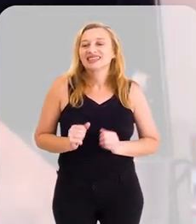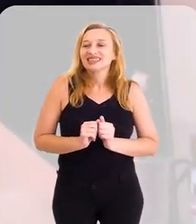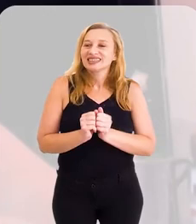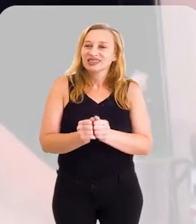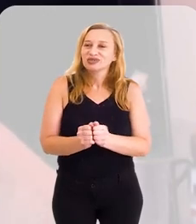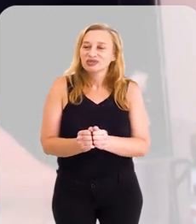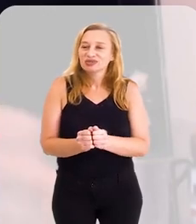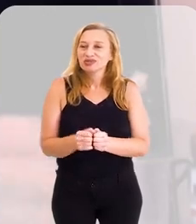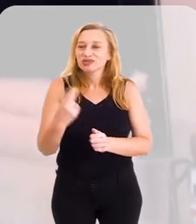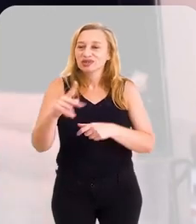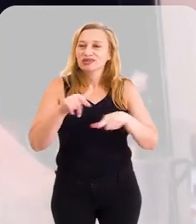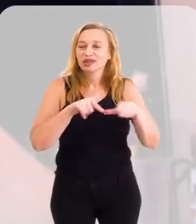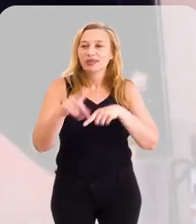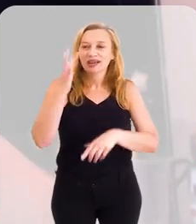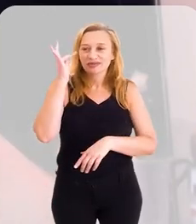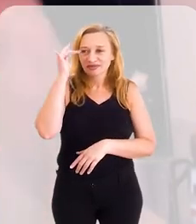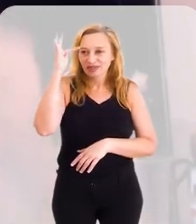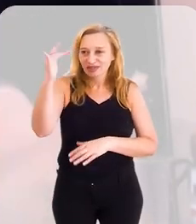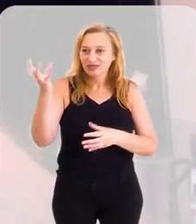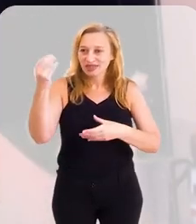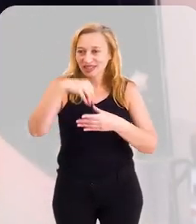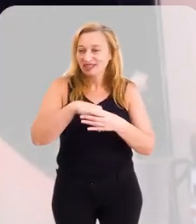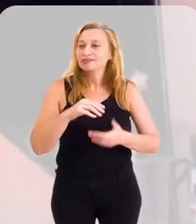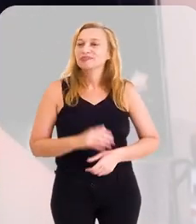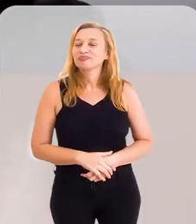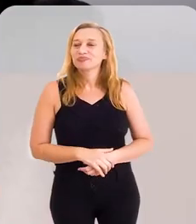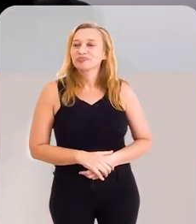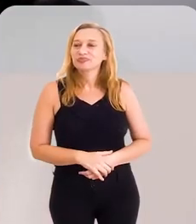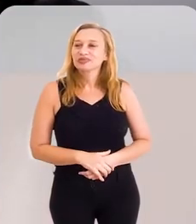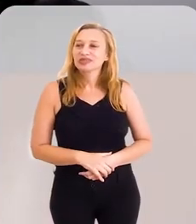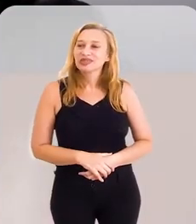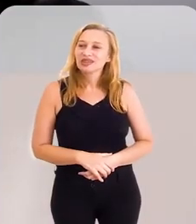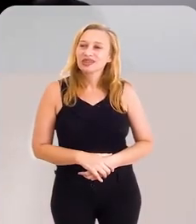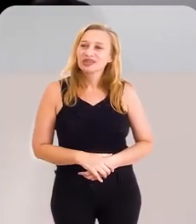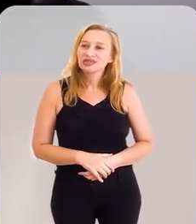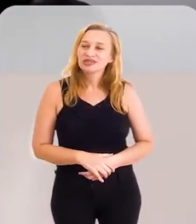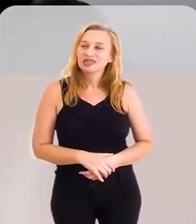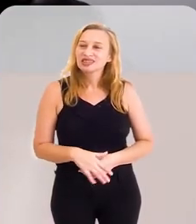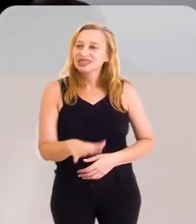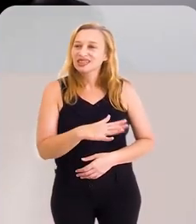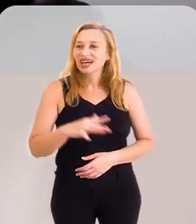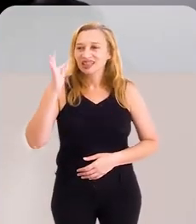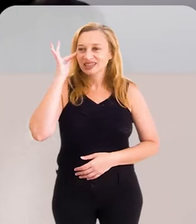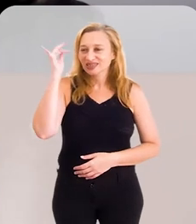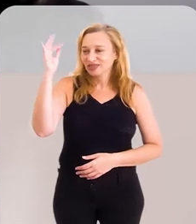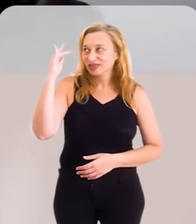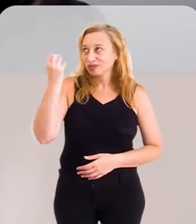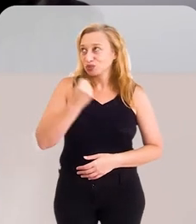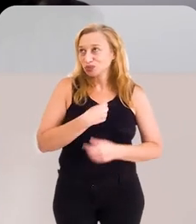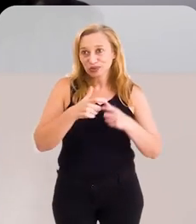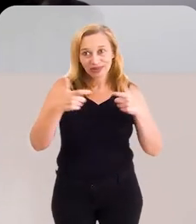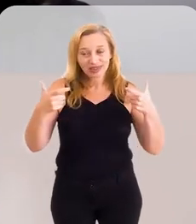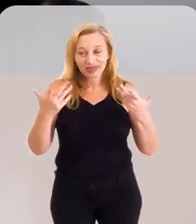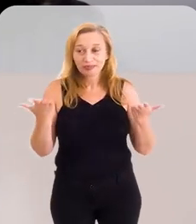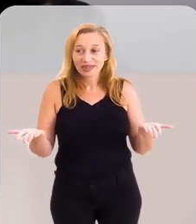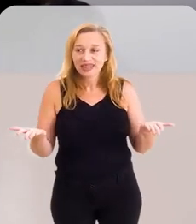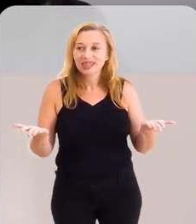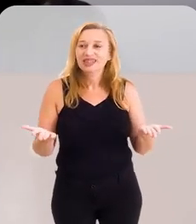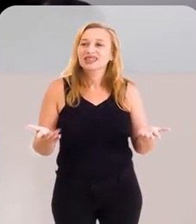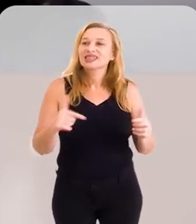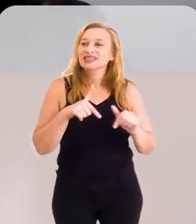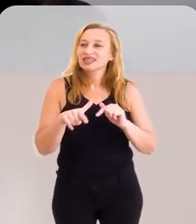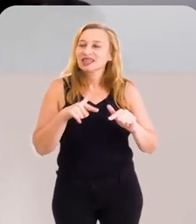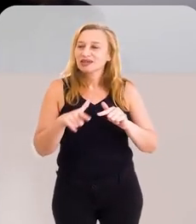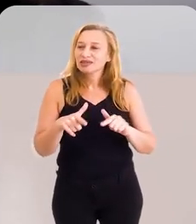a senhora leva para o seu trabalho na filosofia? Bom, na filosofia, dentro do campo da filosofia, são inúmeros,